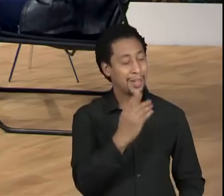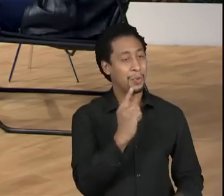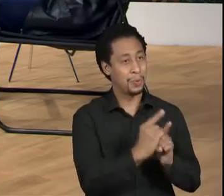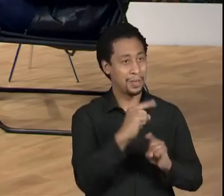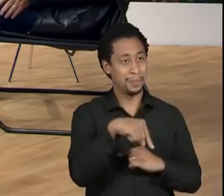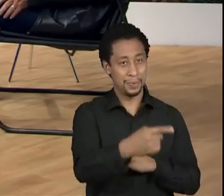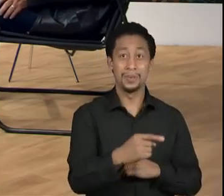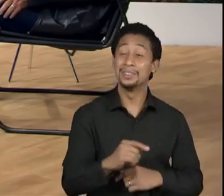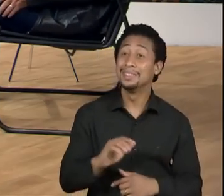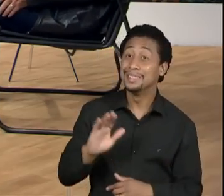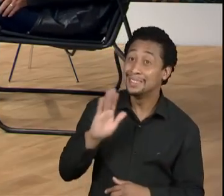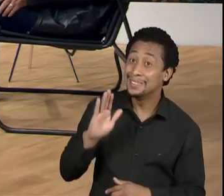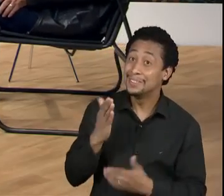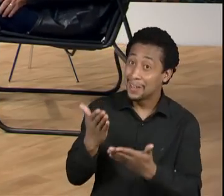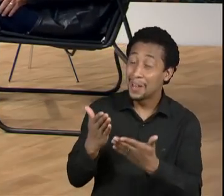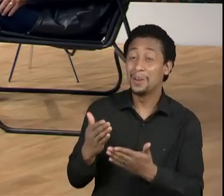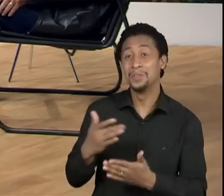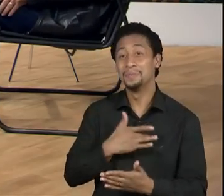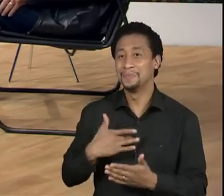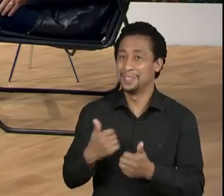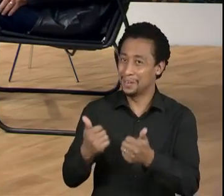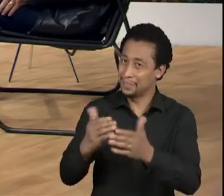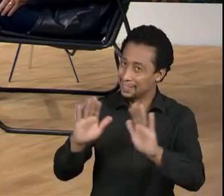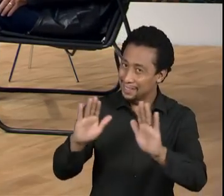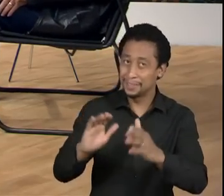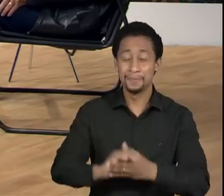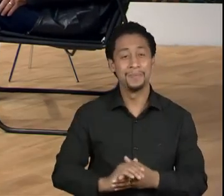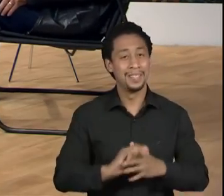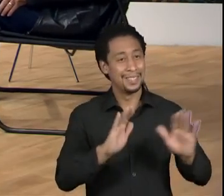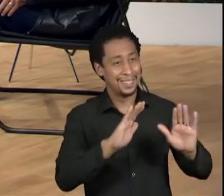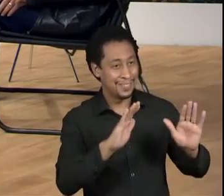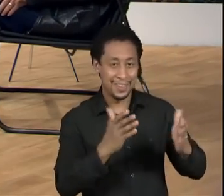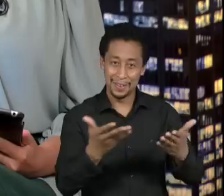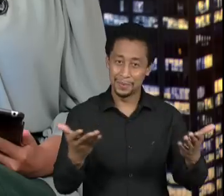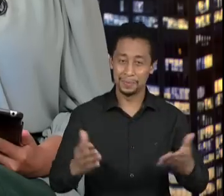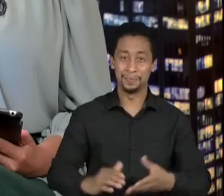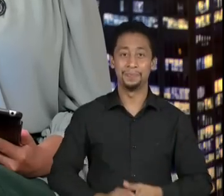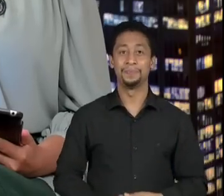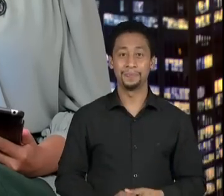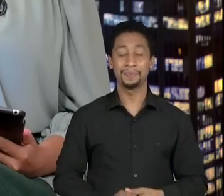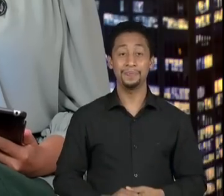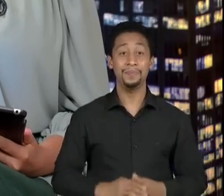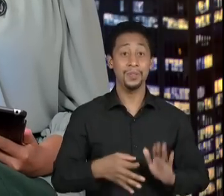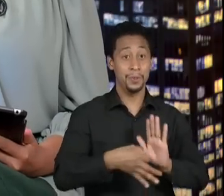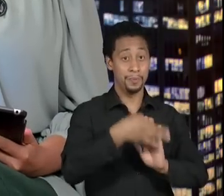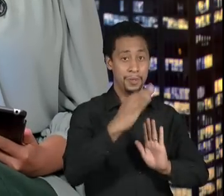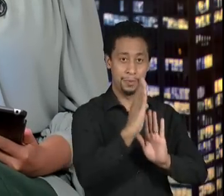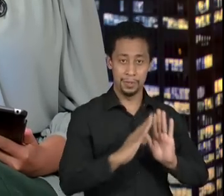Tchau, Bruna. Tudo de bom. Obrigada. Tchau, tchau. Tchau, tchau, professor. Tchau, tchau. Minha opinião fica